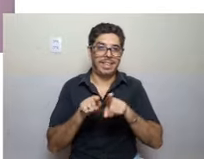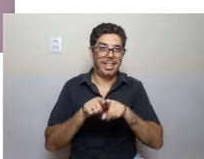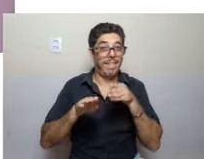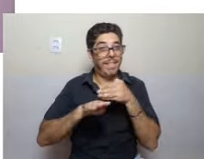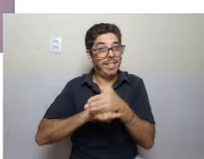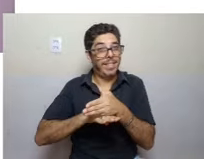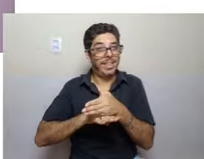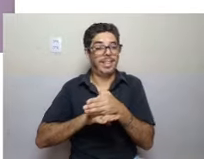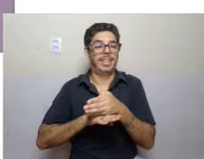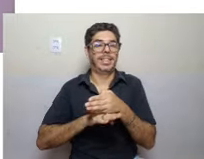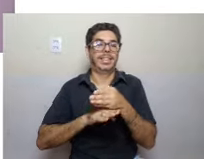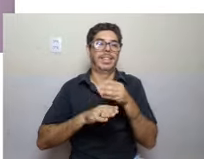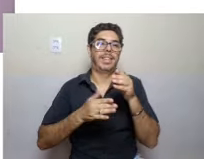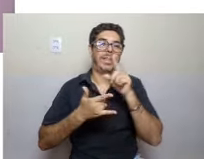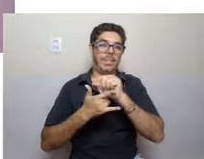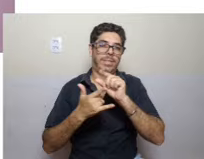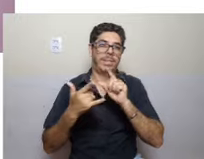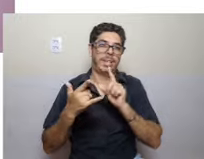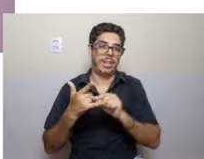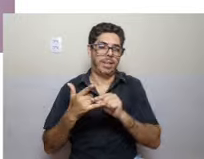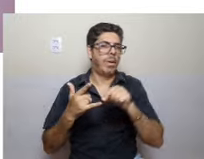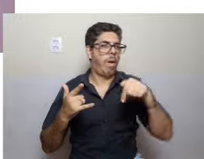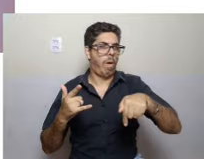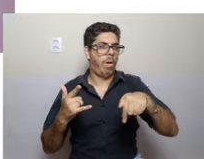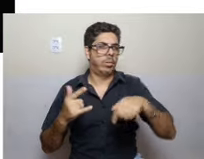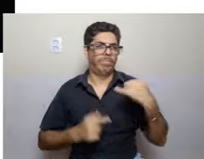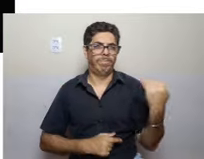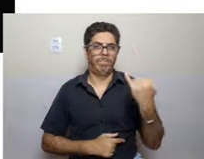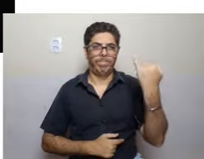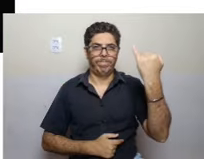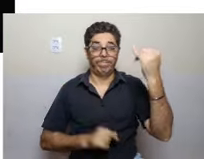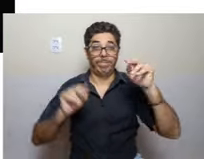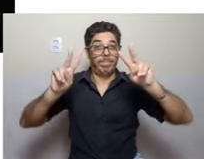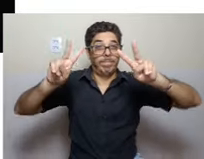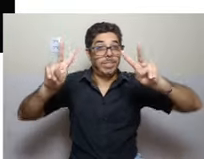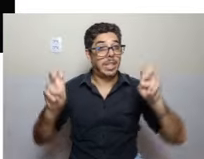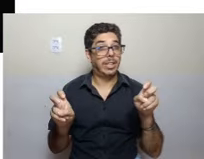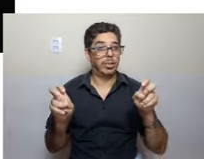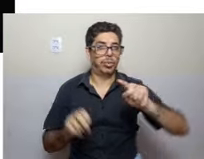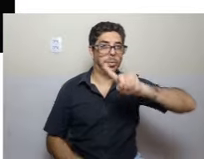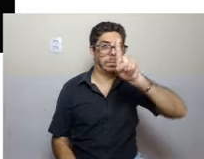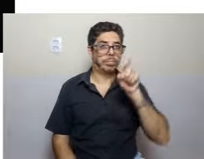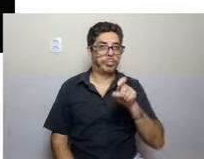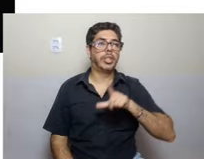a explicação científica para muitos assuntos intrigantes.